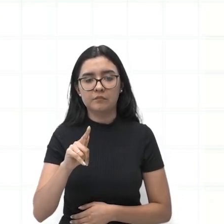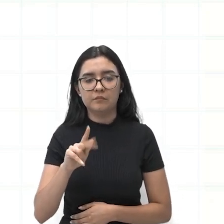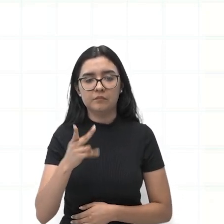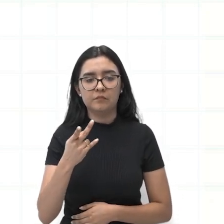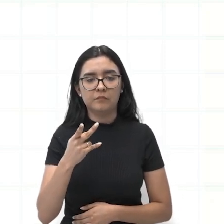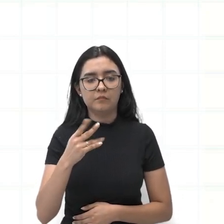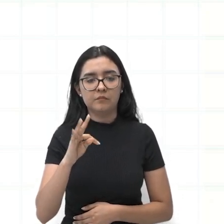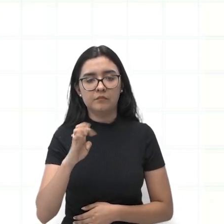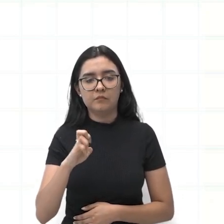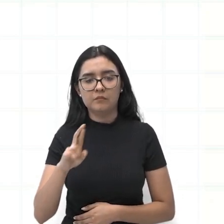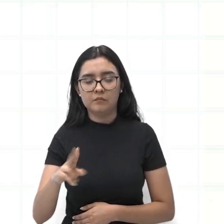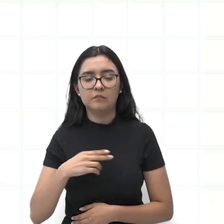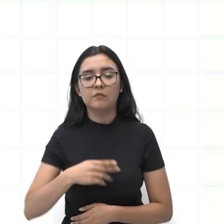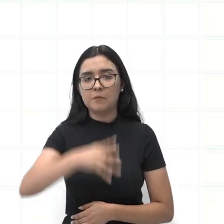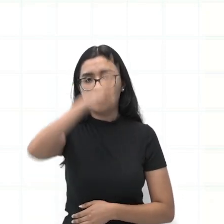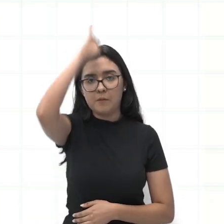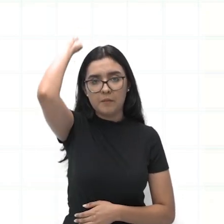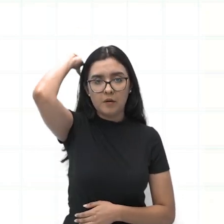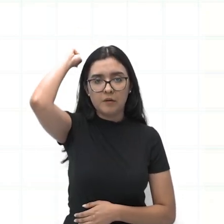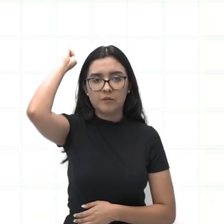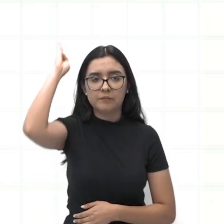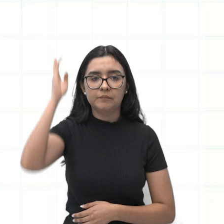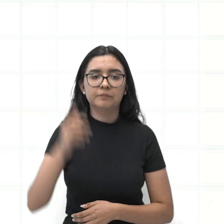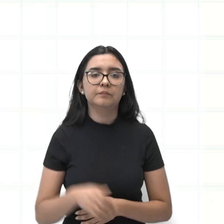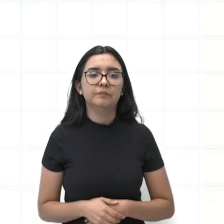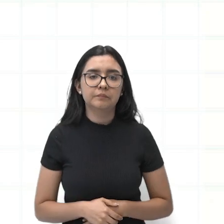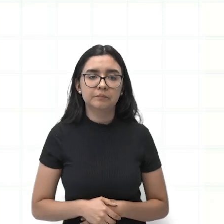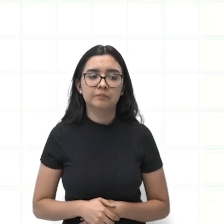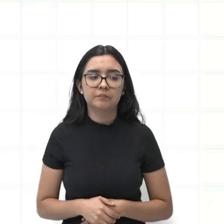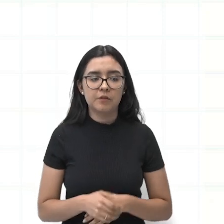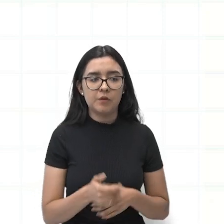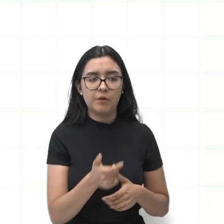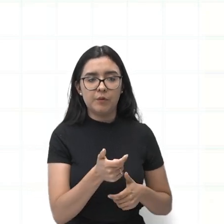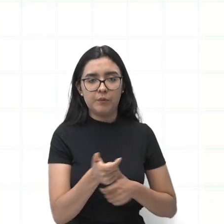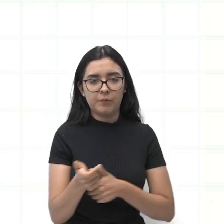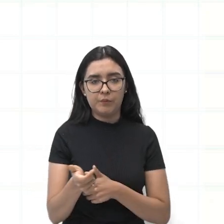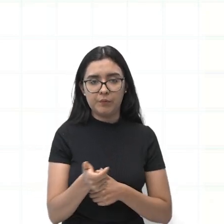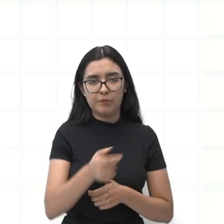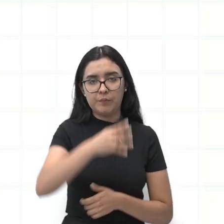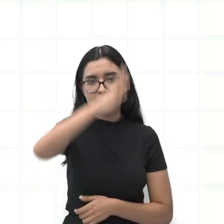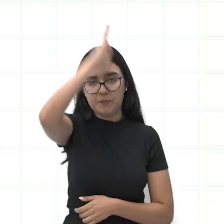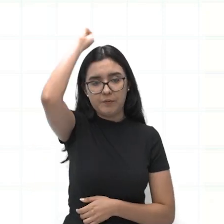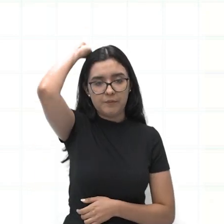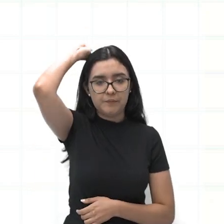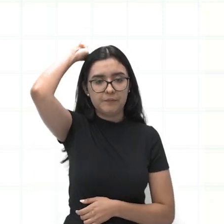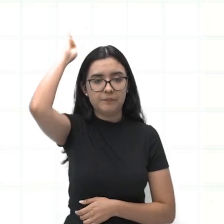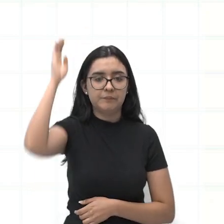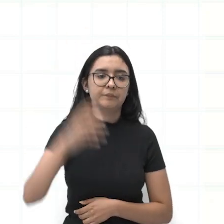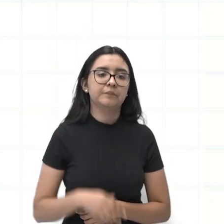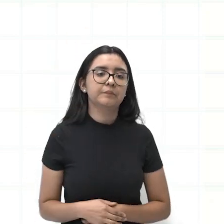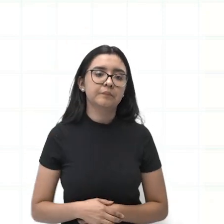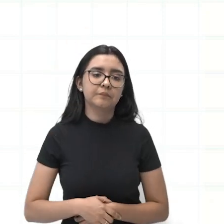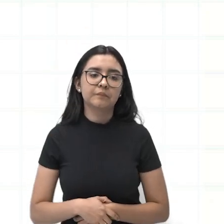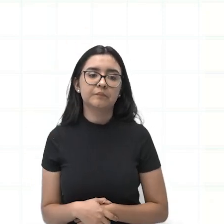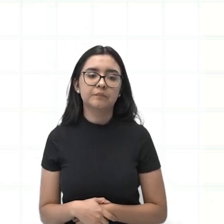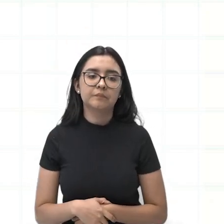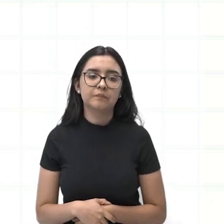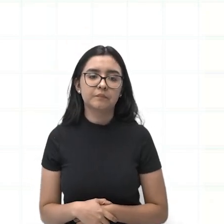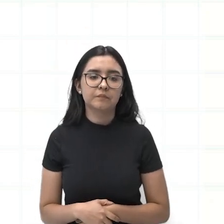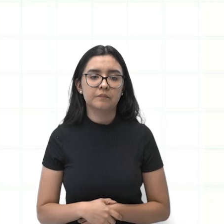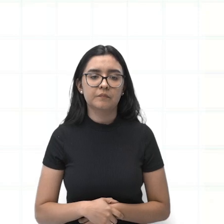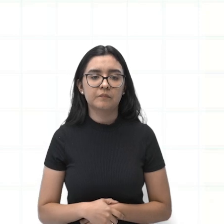Firefighter, é bombeiro, firefighter, bombeiro, firefighter, bombeiro.